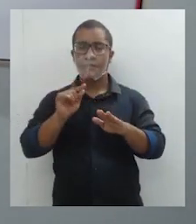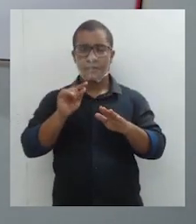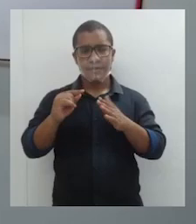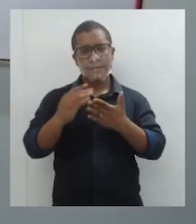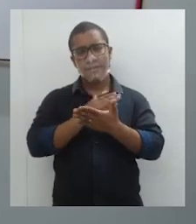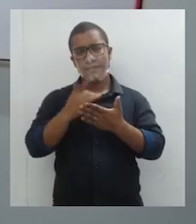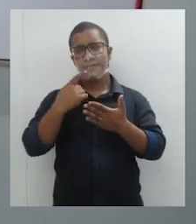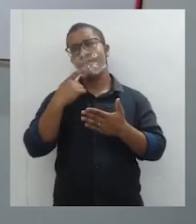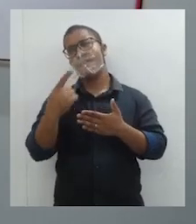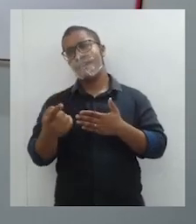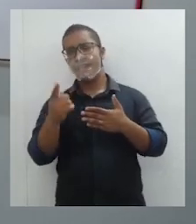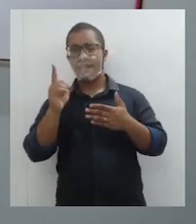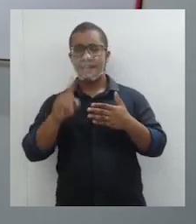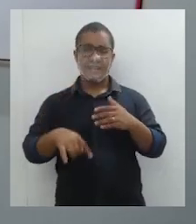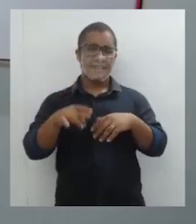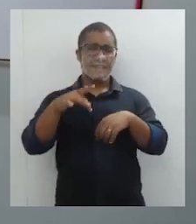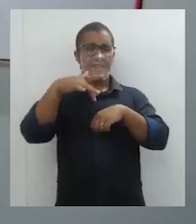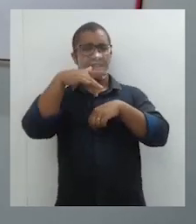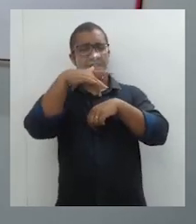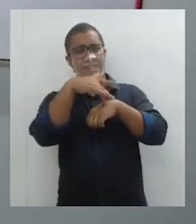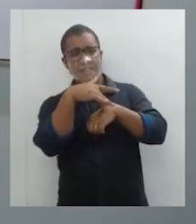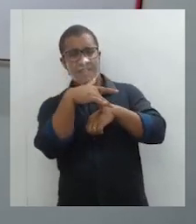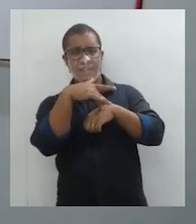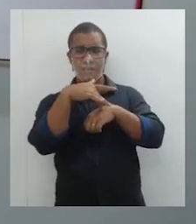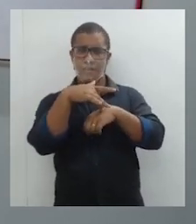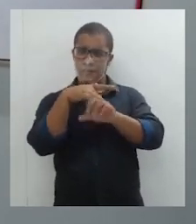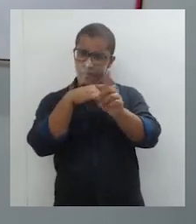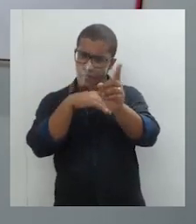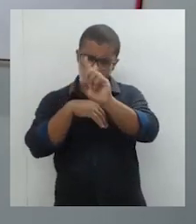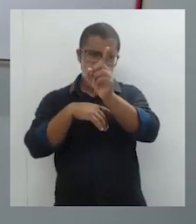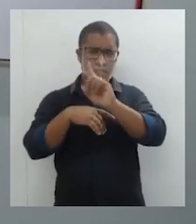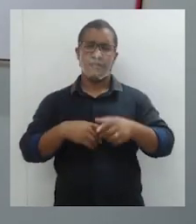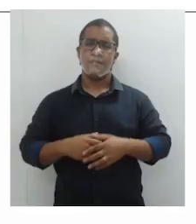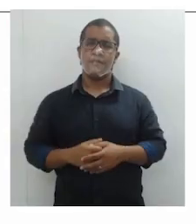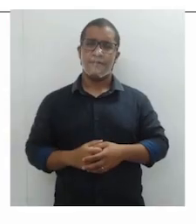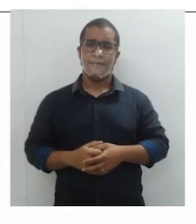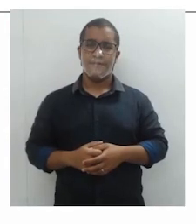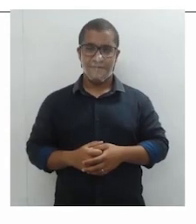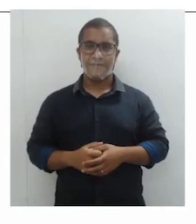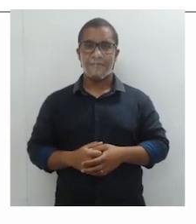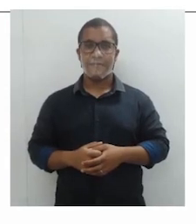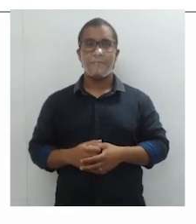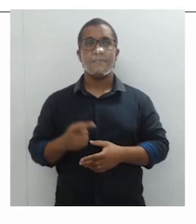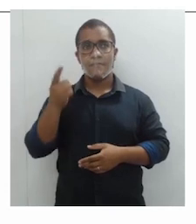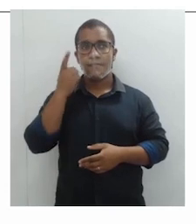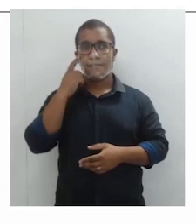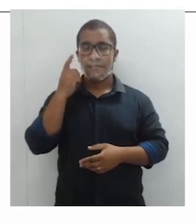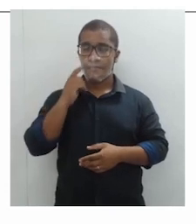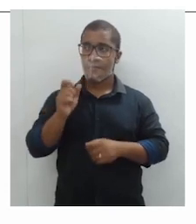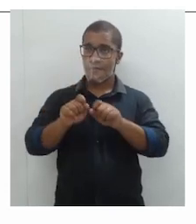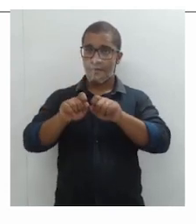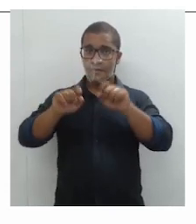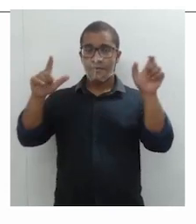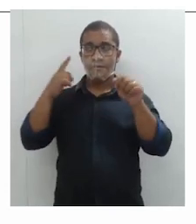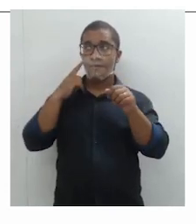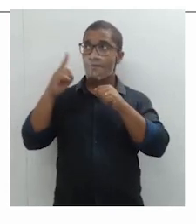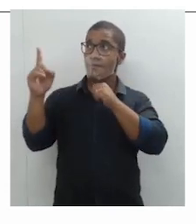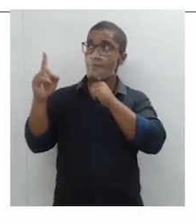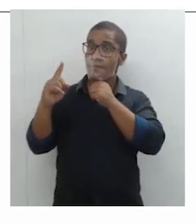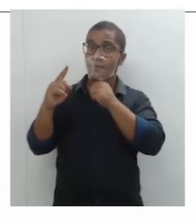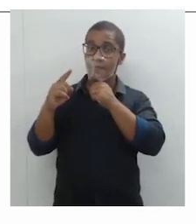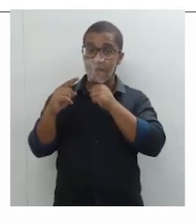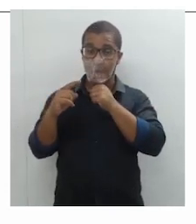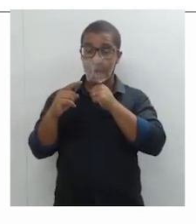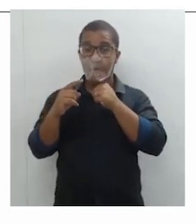estereótipos que muitas vezes a mídia apresenta vamos adiante aqui gostaria que vocês lessem na tela comigo